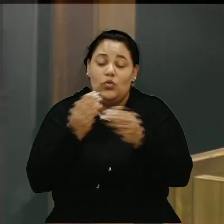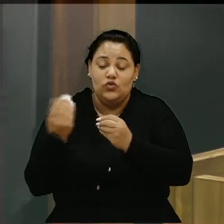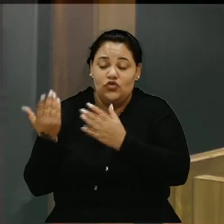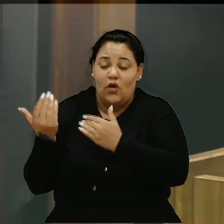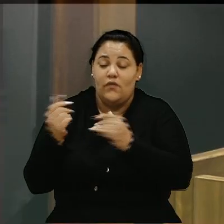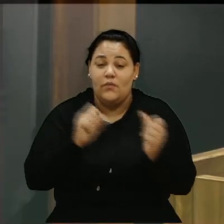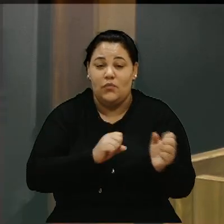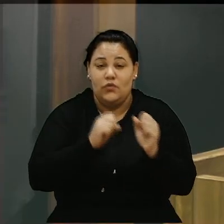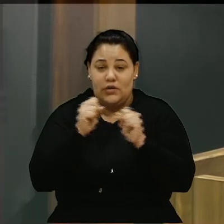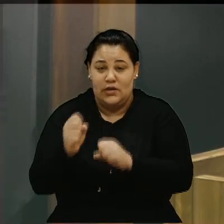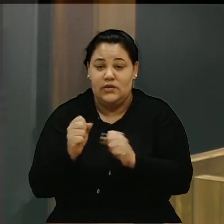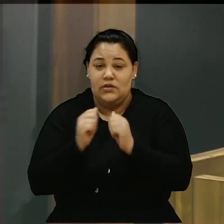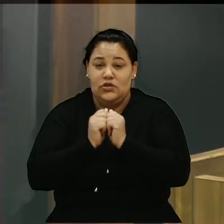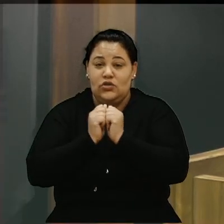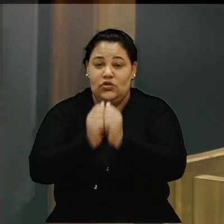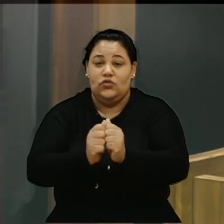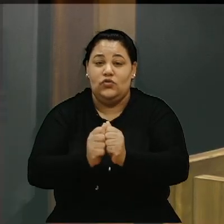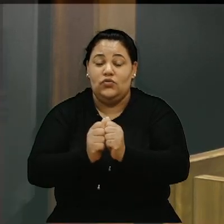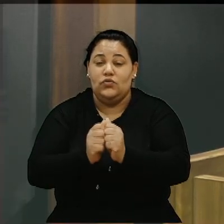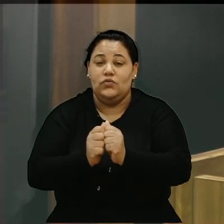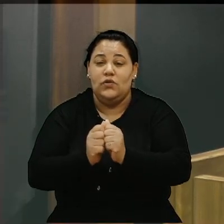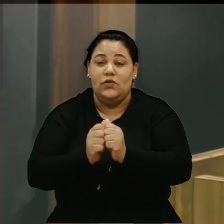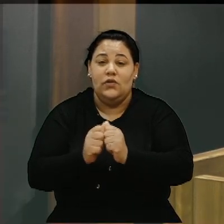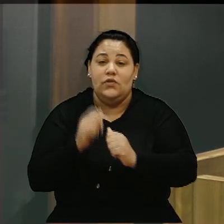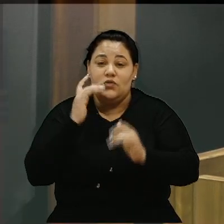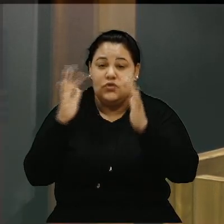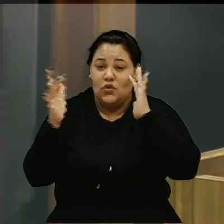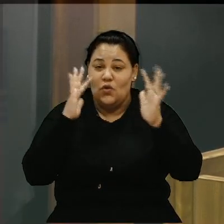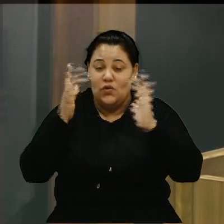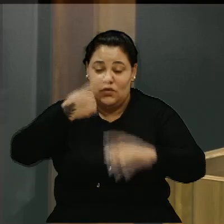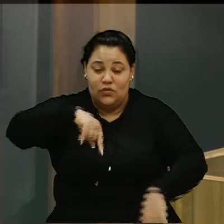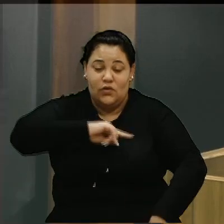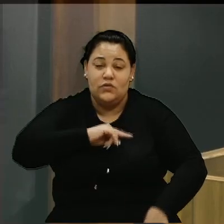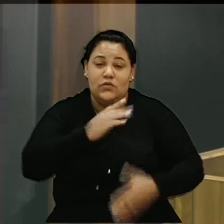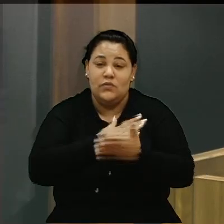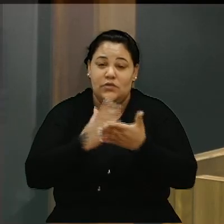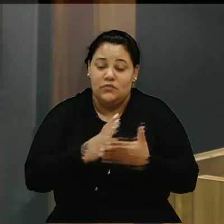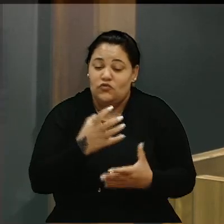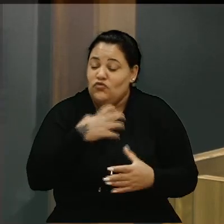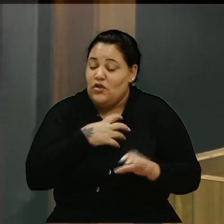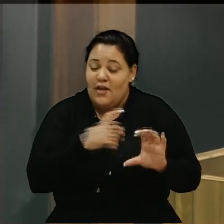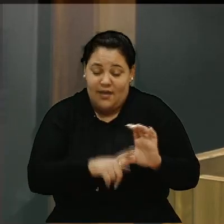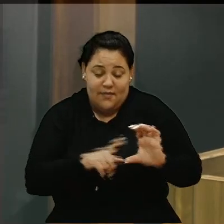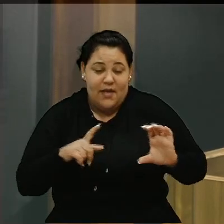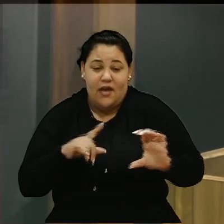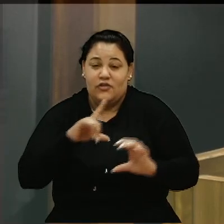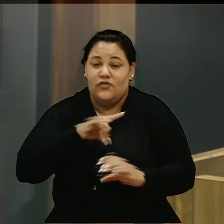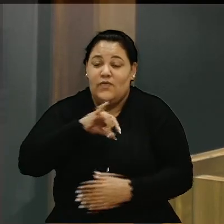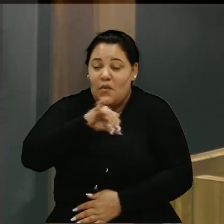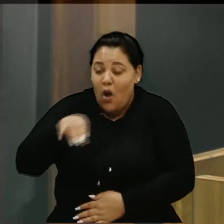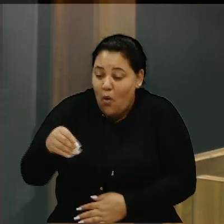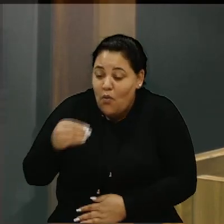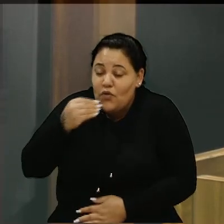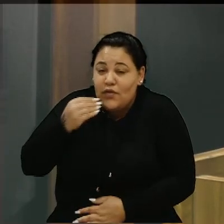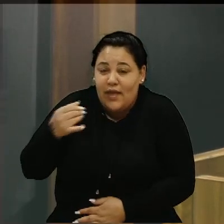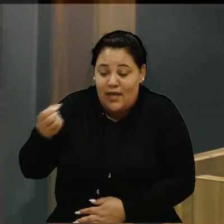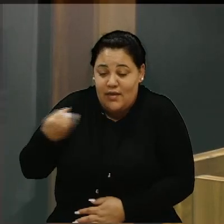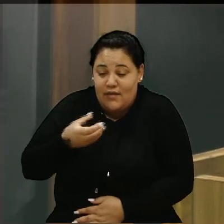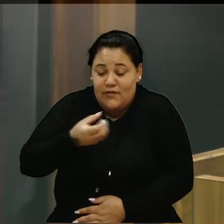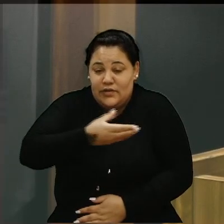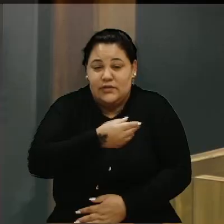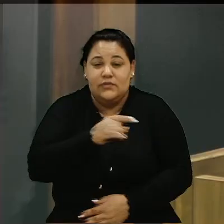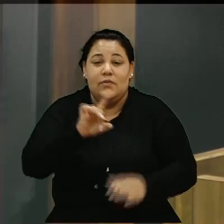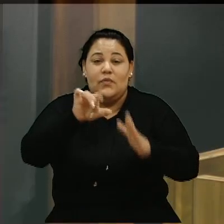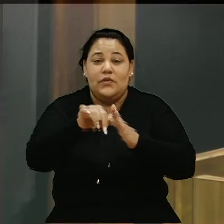ir lá, além de seus sonhos, e nós mesmos começamos de maneira independente. tivemos uma oportunidade de renovação após a pandemia a partir de